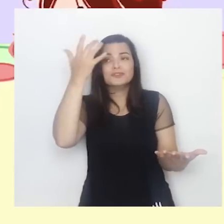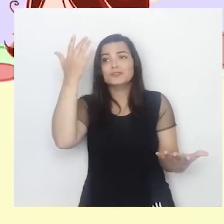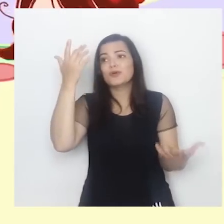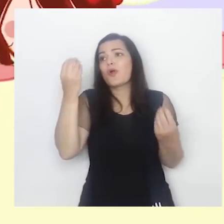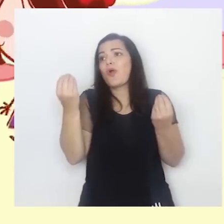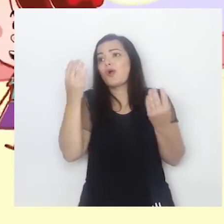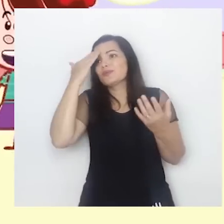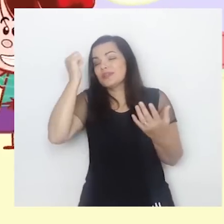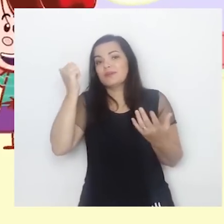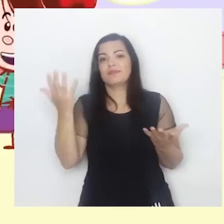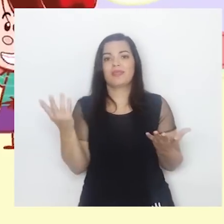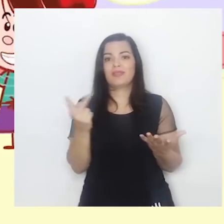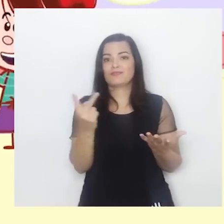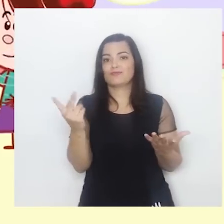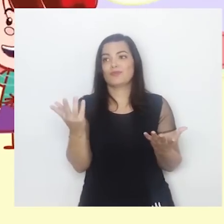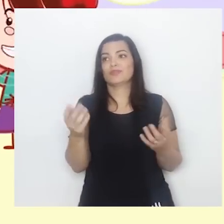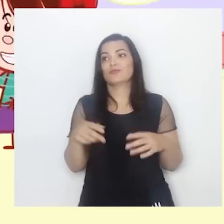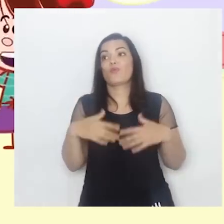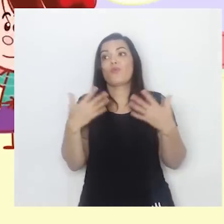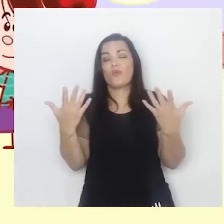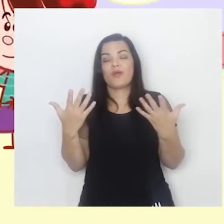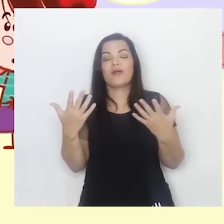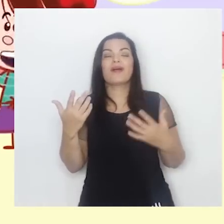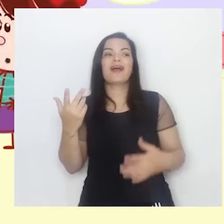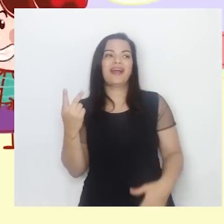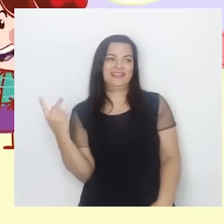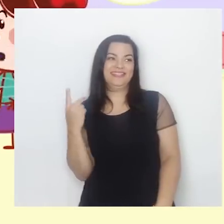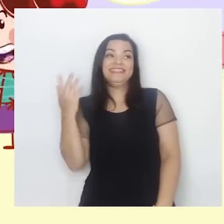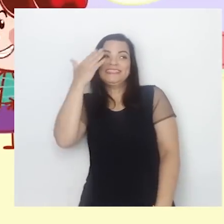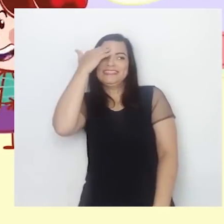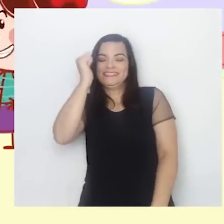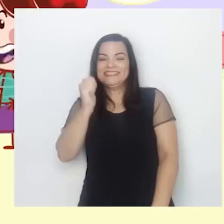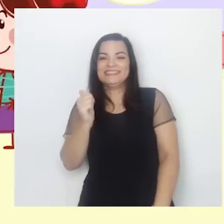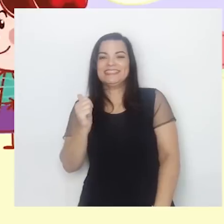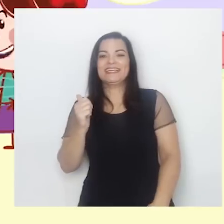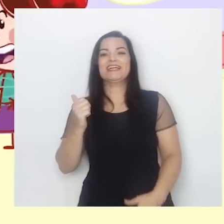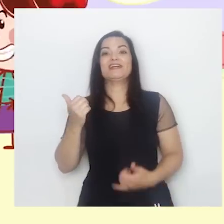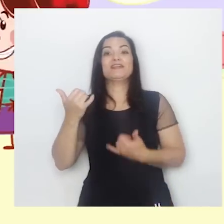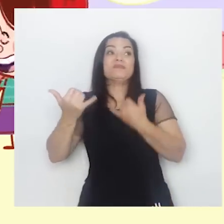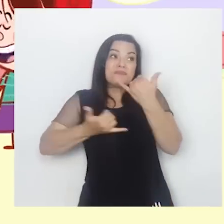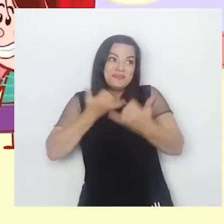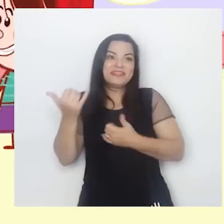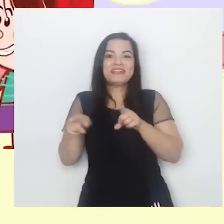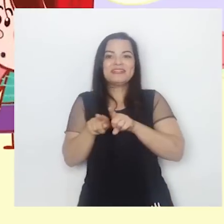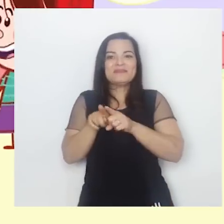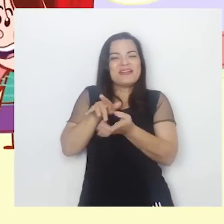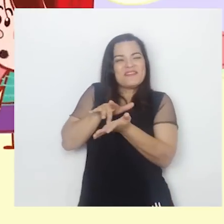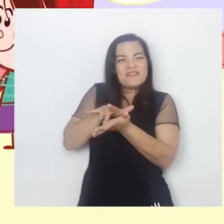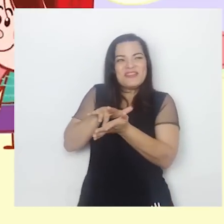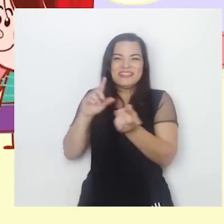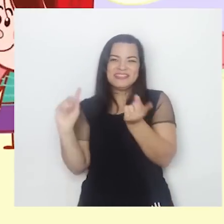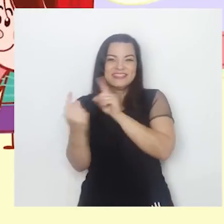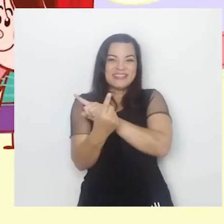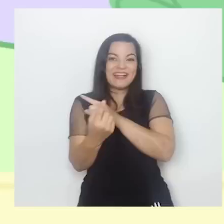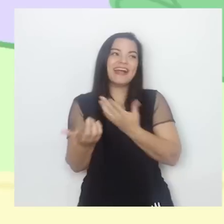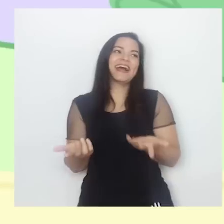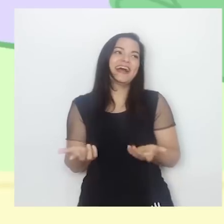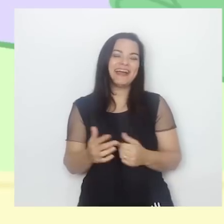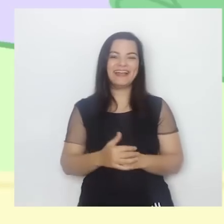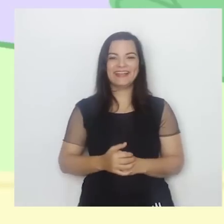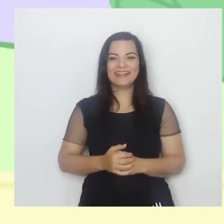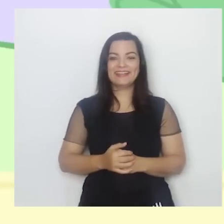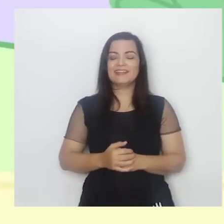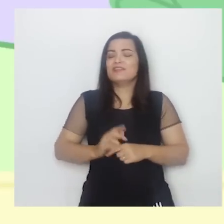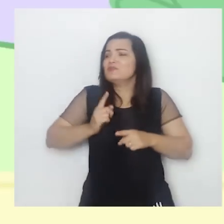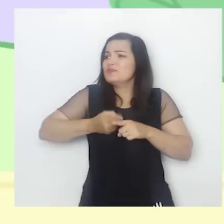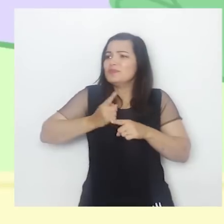gente sabe e às vezes até brinca. Eu falo que sou a Lina e a Lina fala que sou eu. Mas por